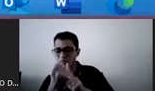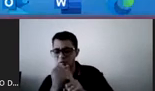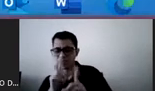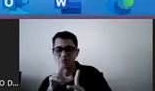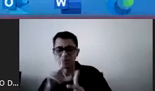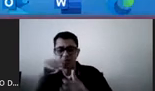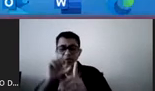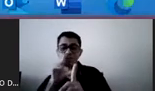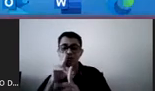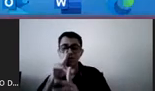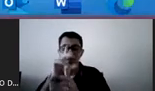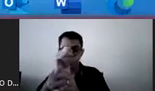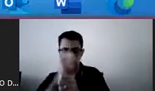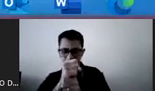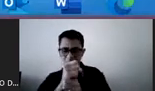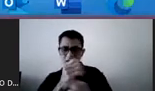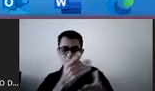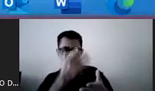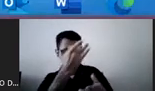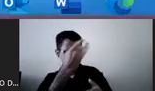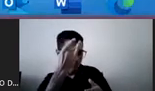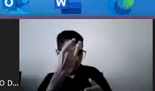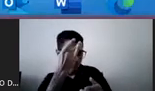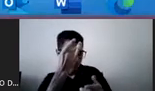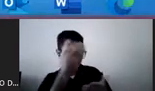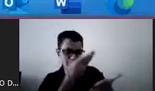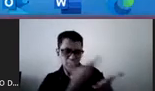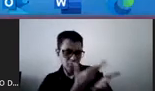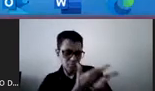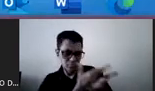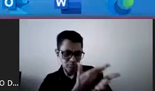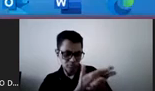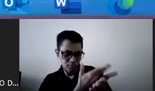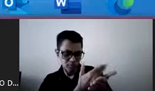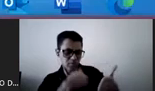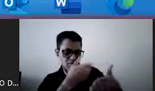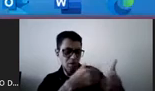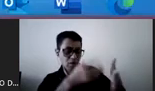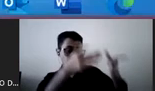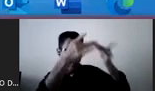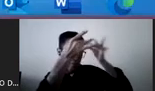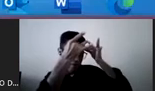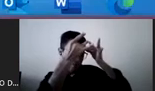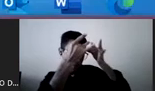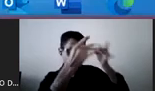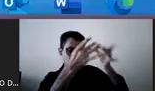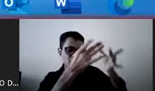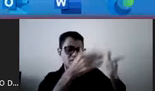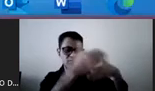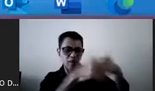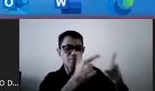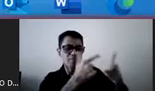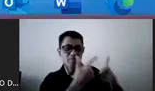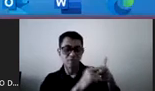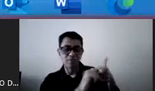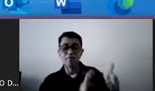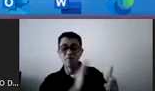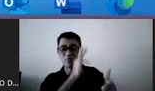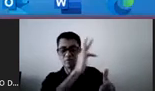que pessoas com baixa instrução se deixam levar essas fake news e acaba gerando uma situação